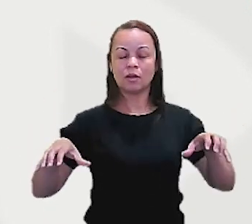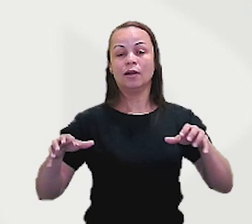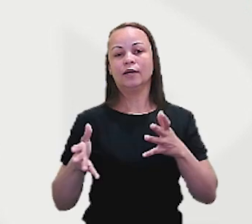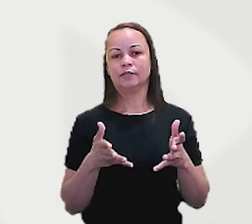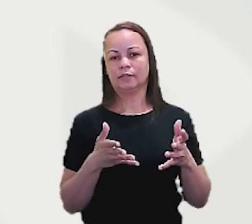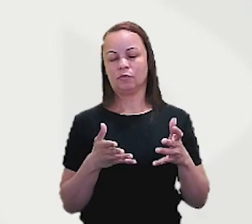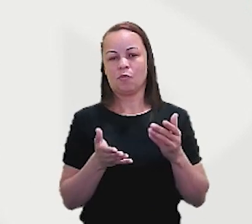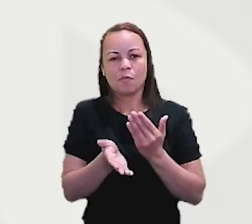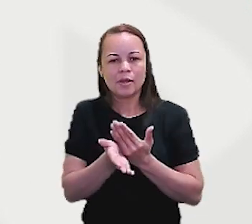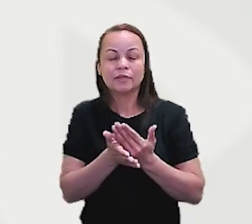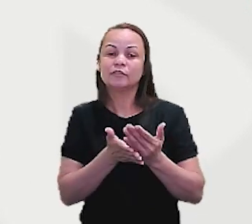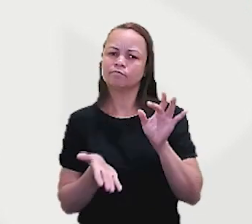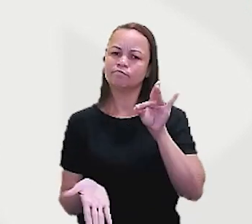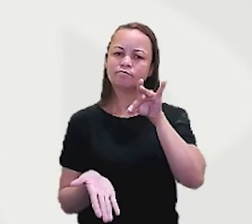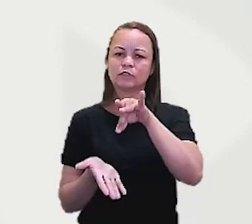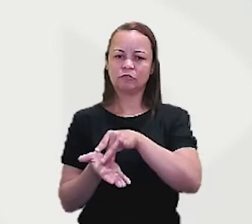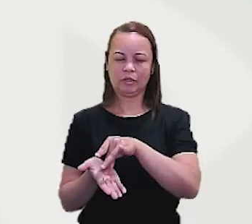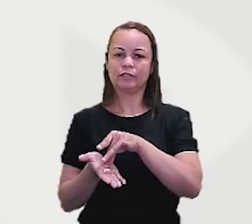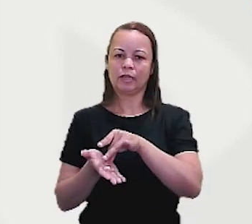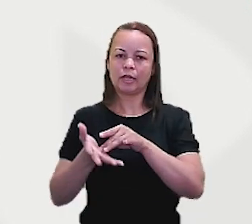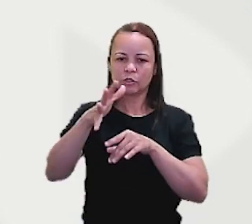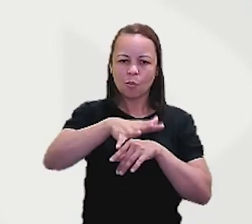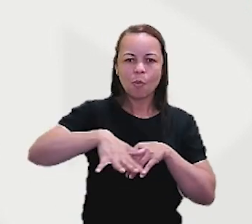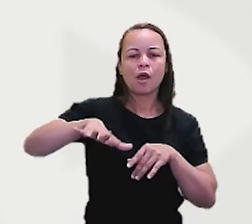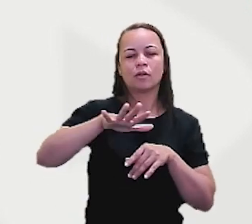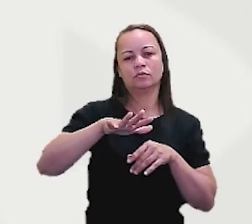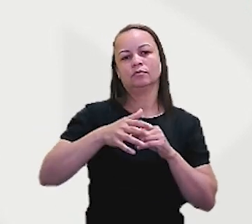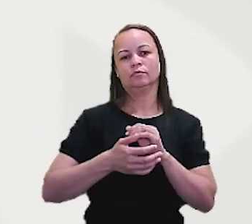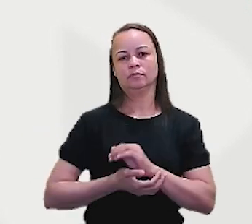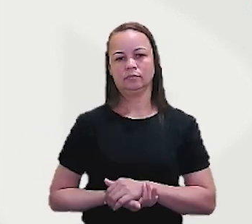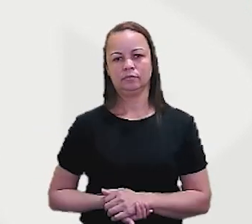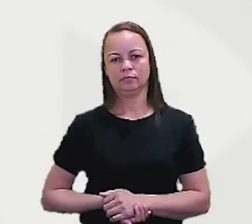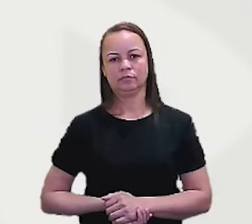a ser realmente uma nação.